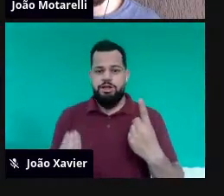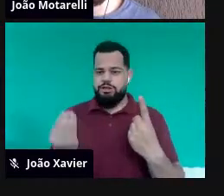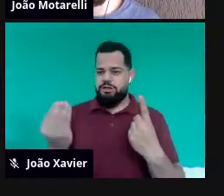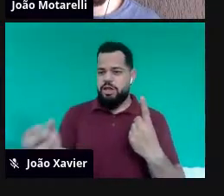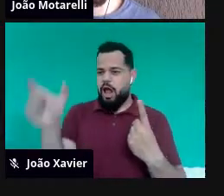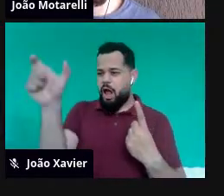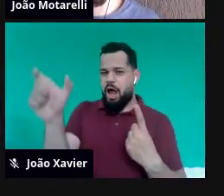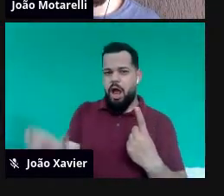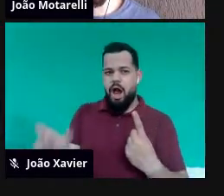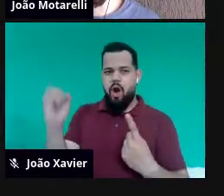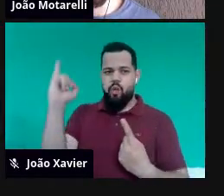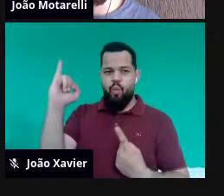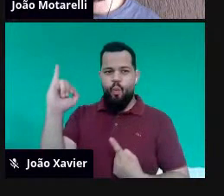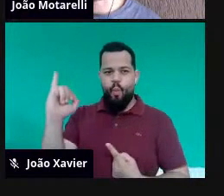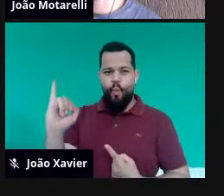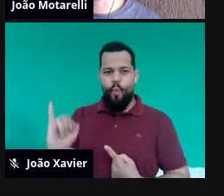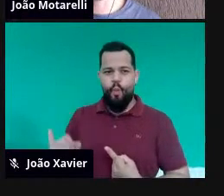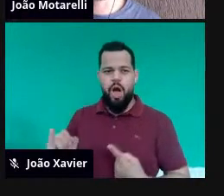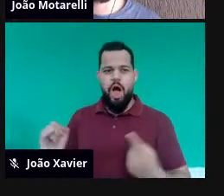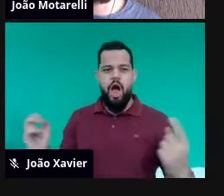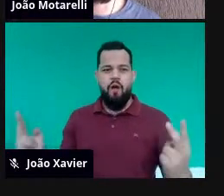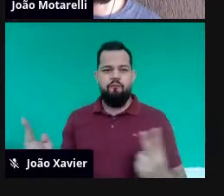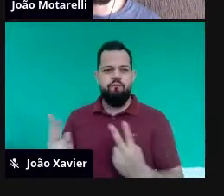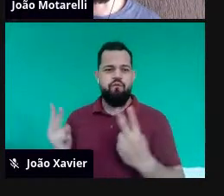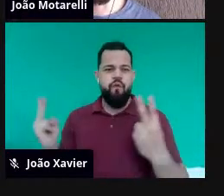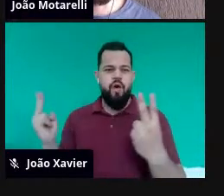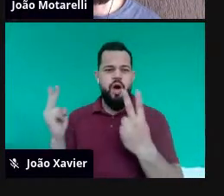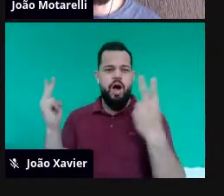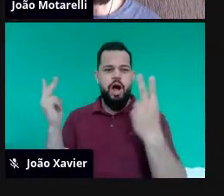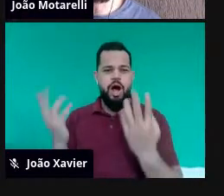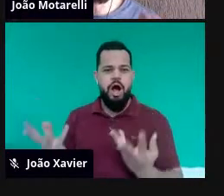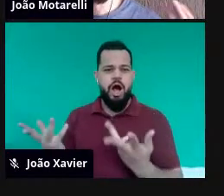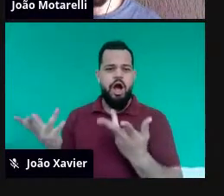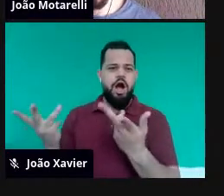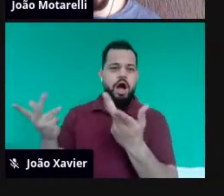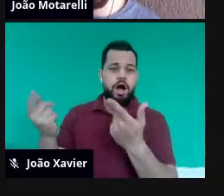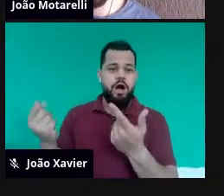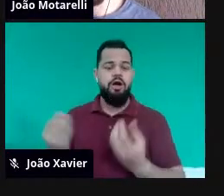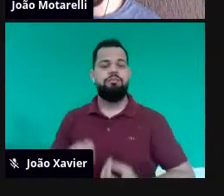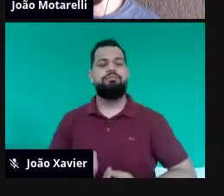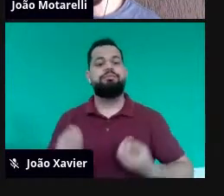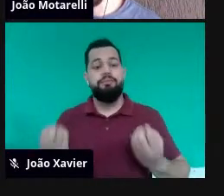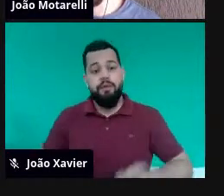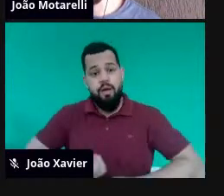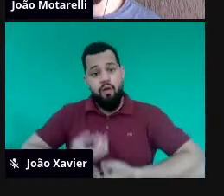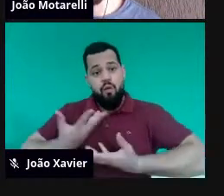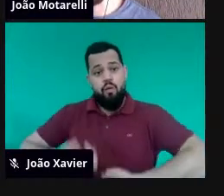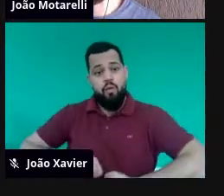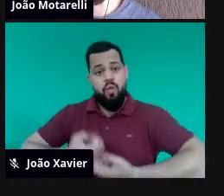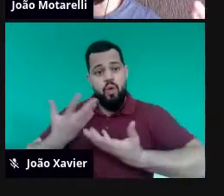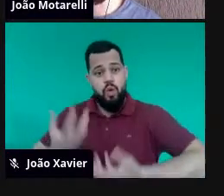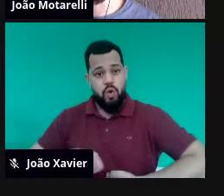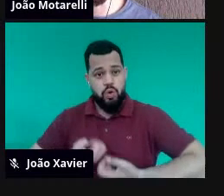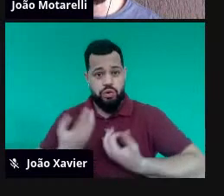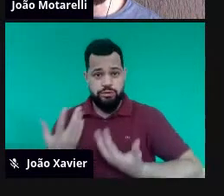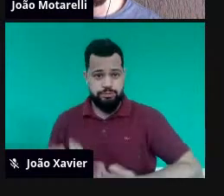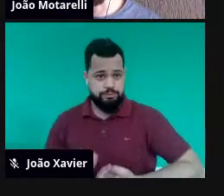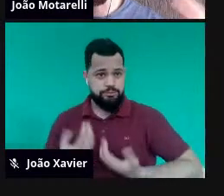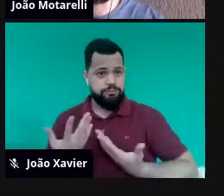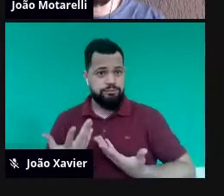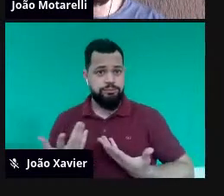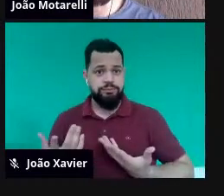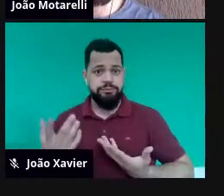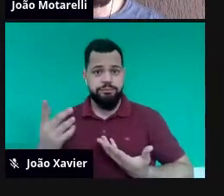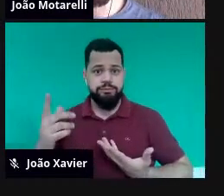representa valores e normas sobre o corpo, né? Como que isso é expressado? Esse é um dos comentários expressados em uma dessas fotos,